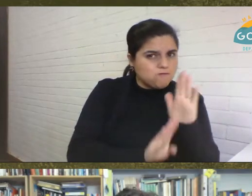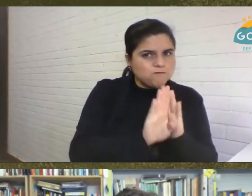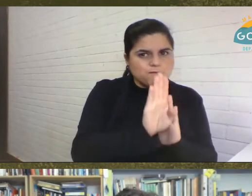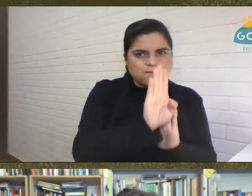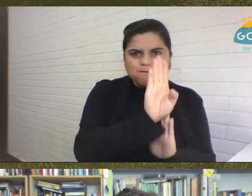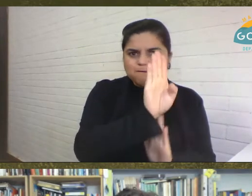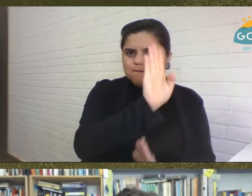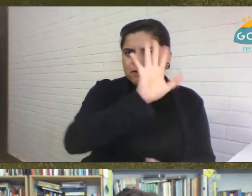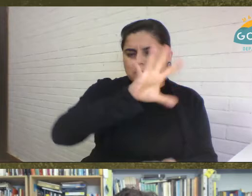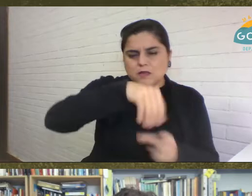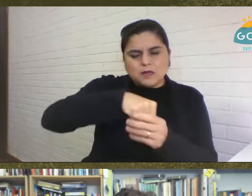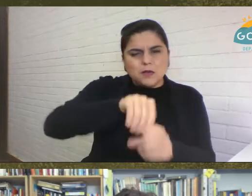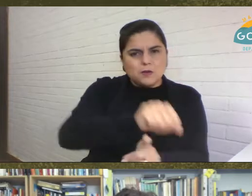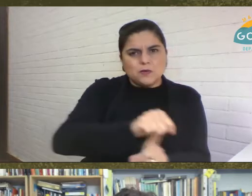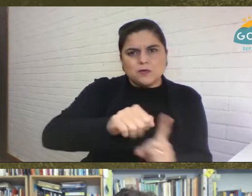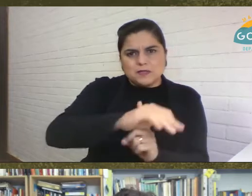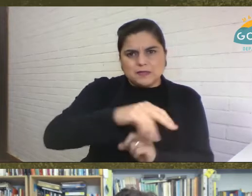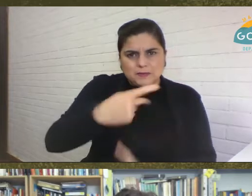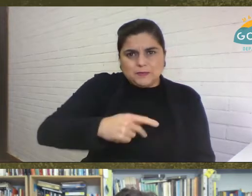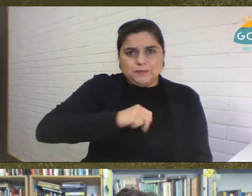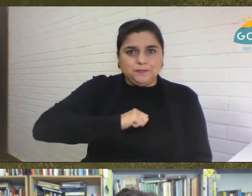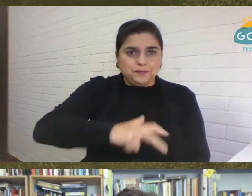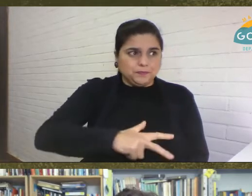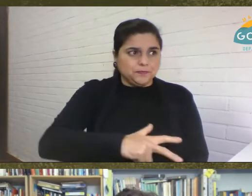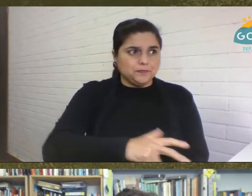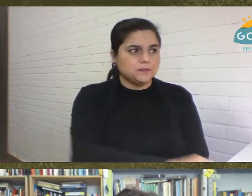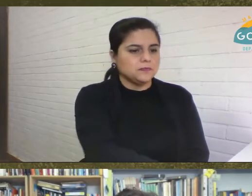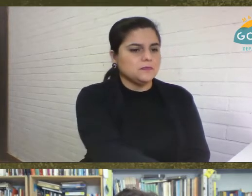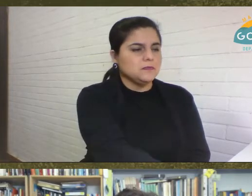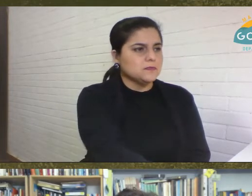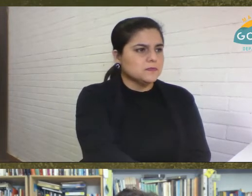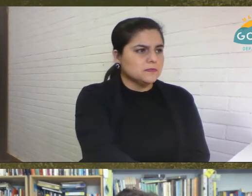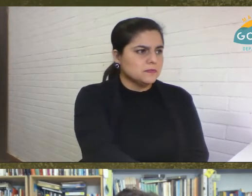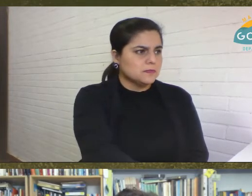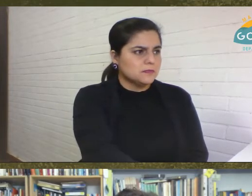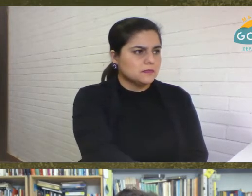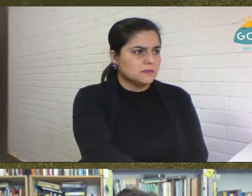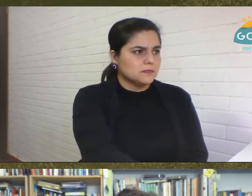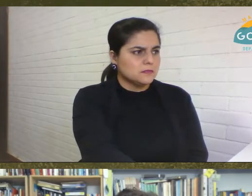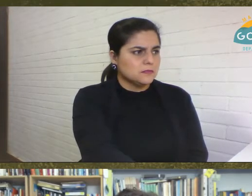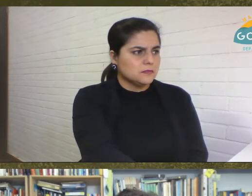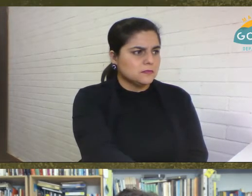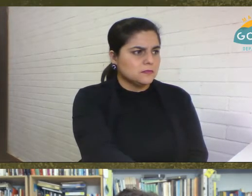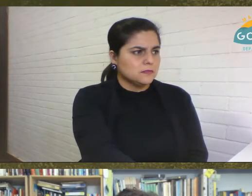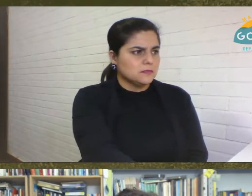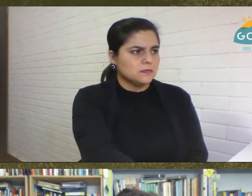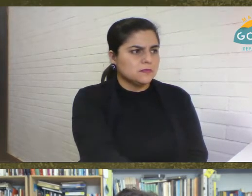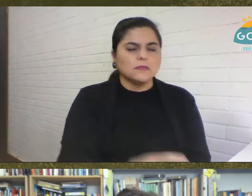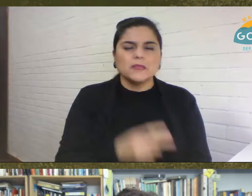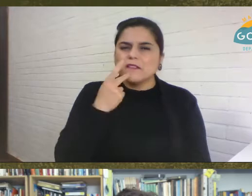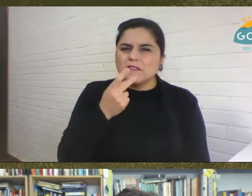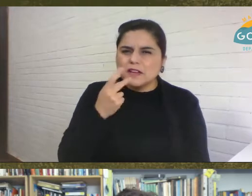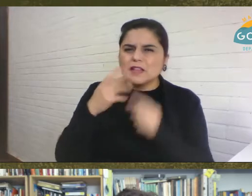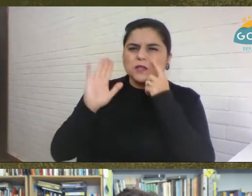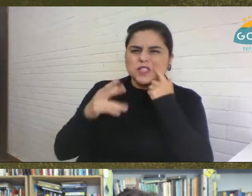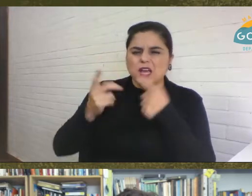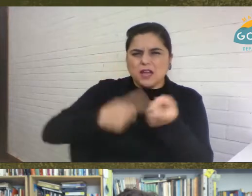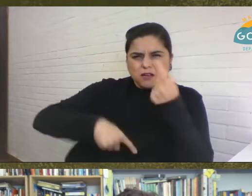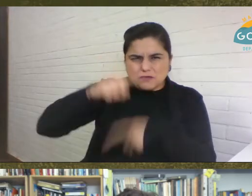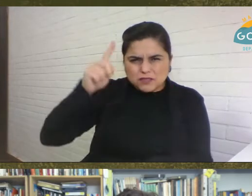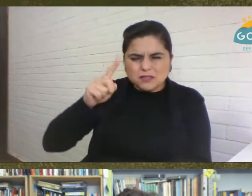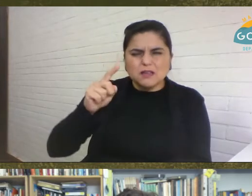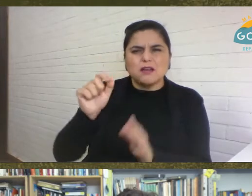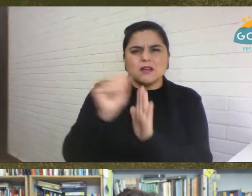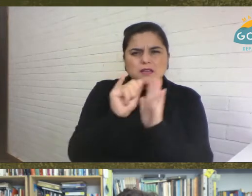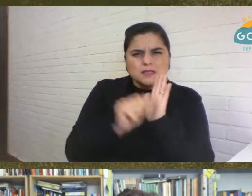nossa sociedade. Estamos a falar do final dos anos 70, portanto 74 é a Revolução, depois há ali uns anos,